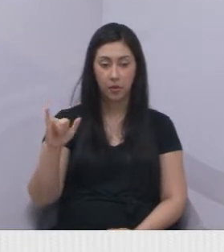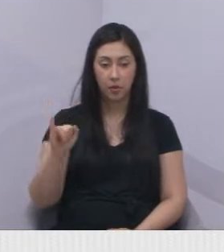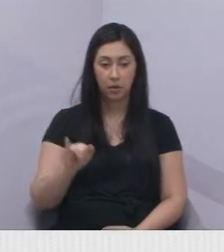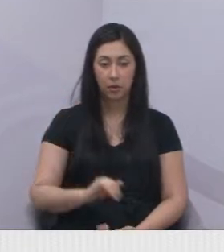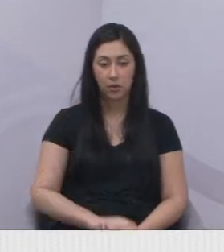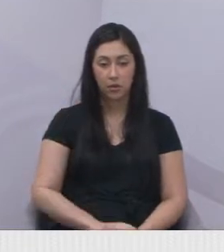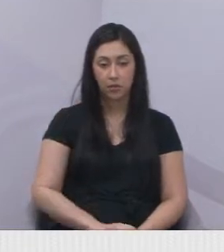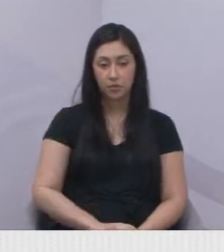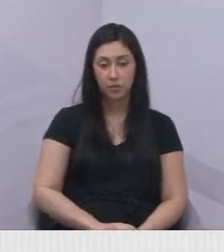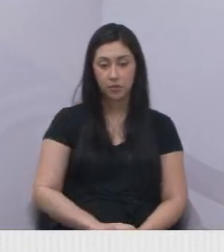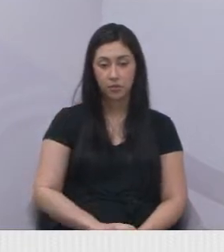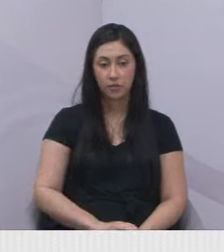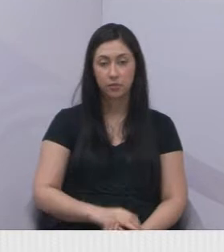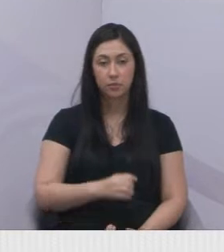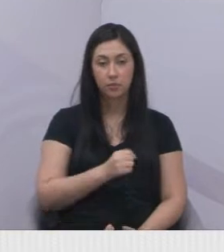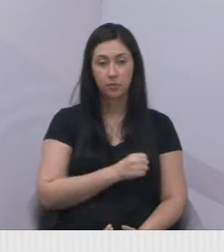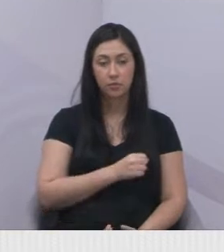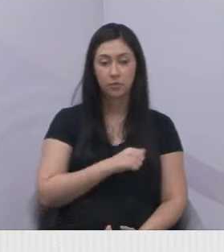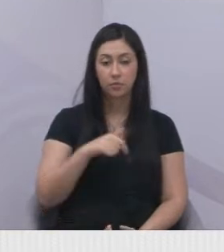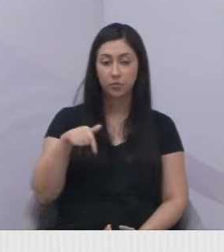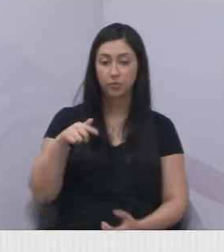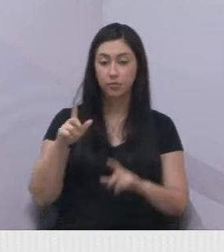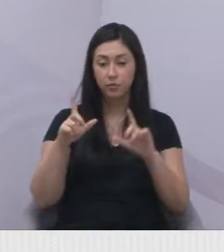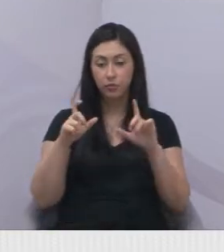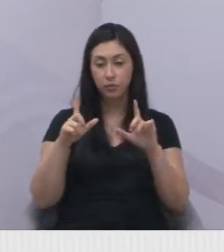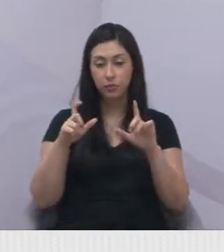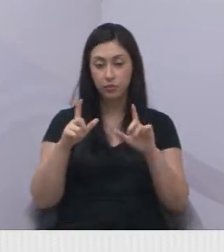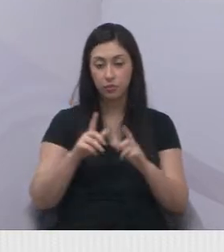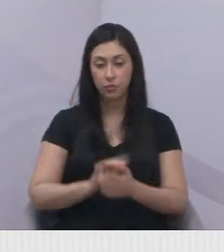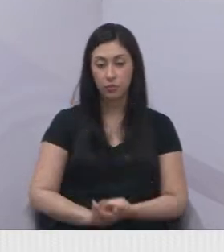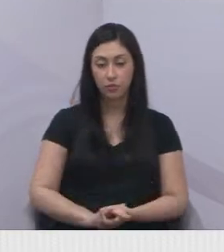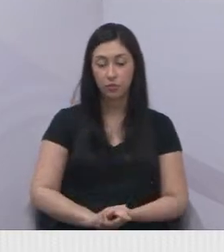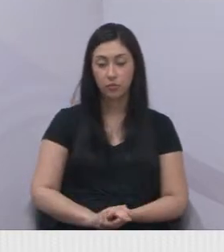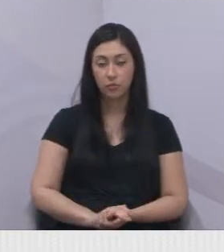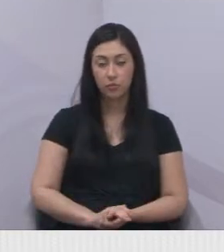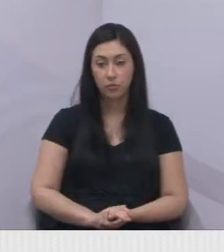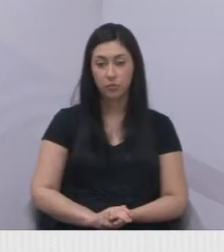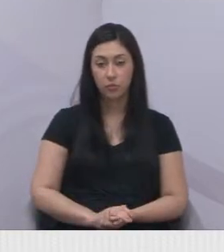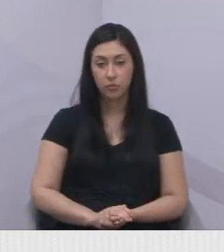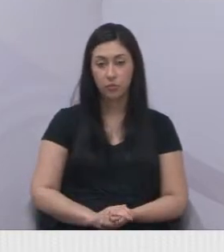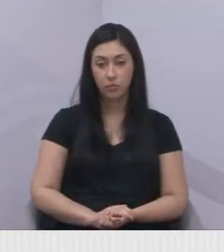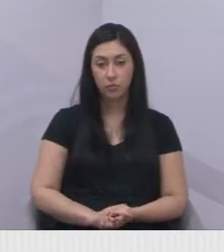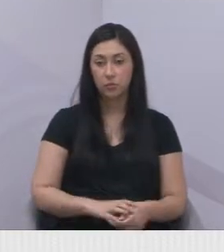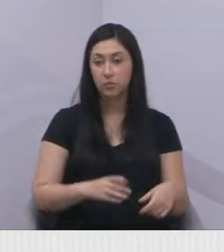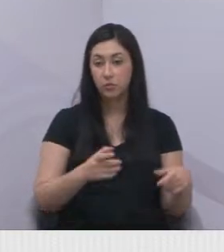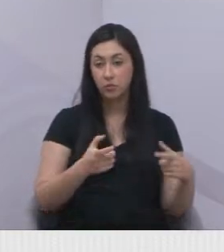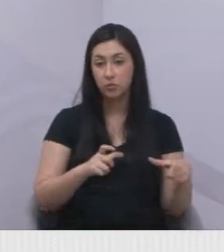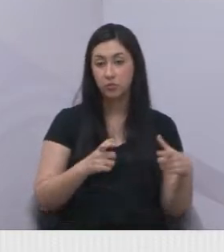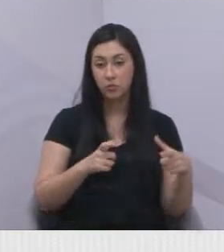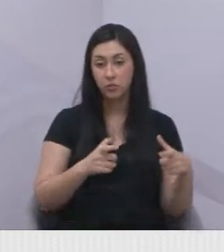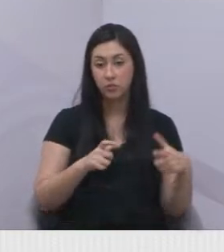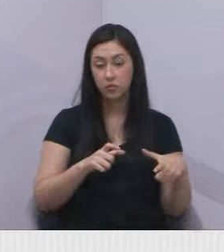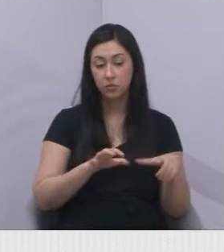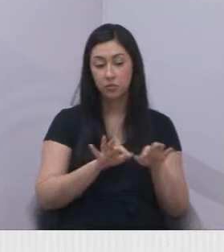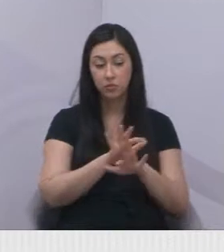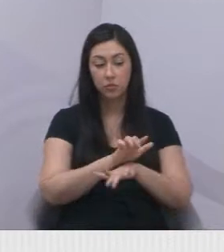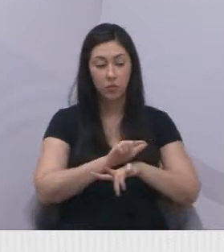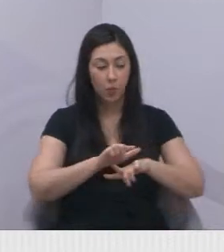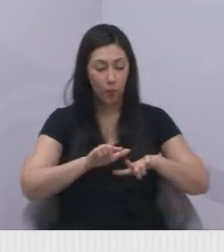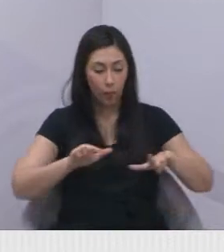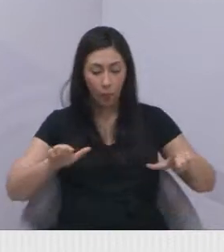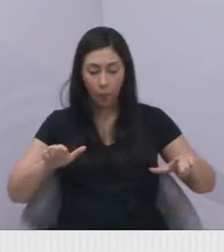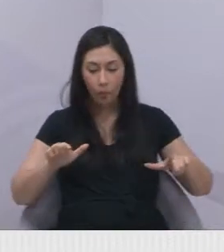A foto 7, né? Ali. É, a base da academia do ar livre